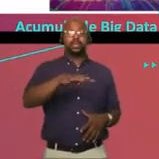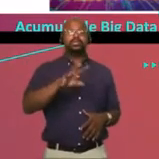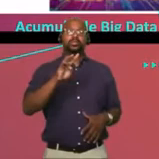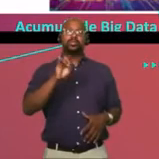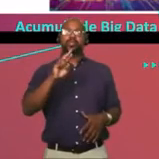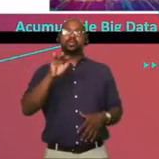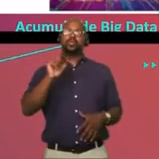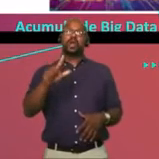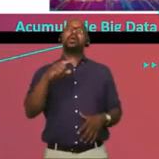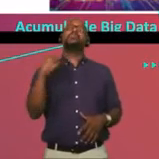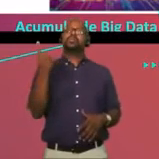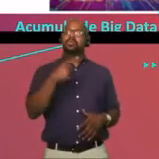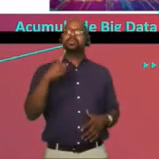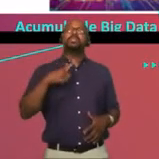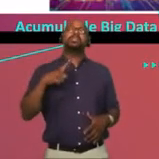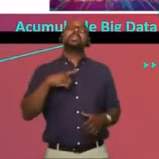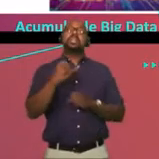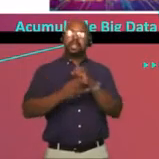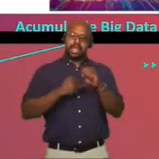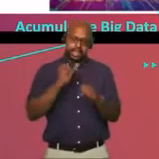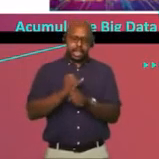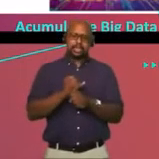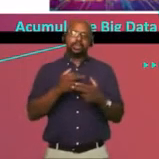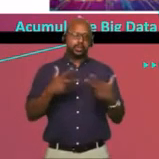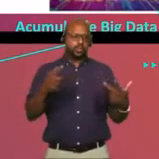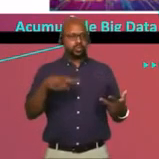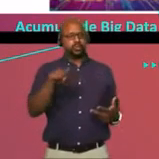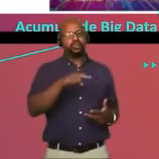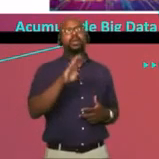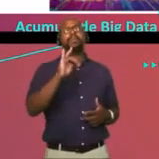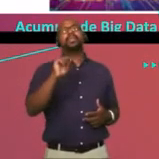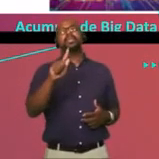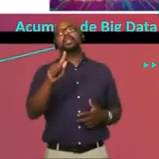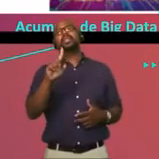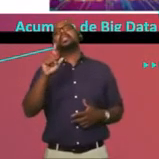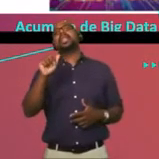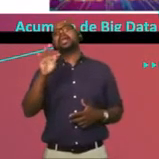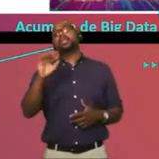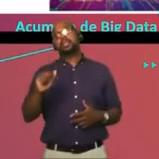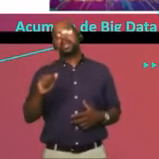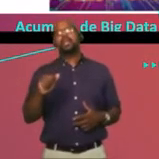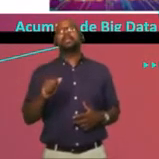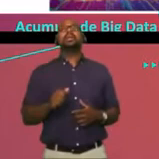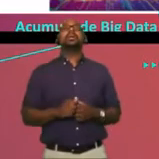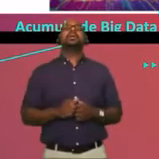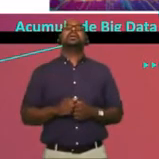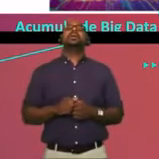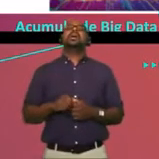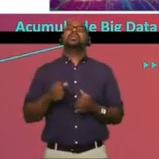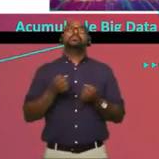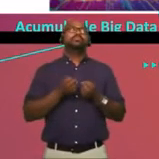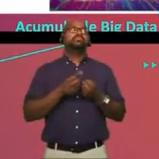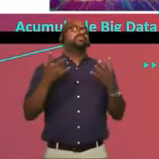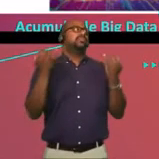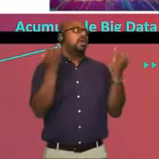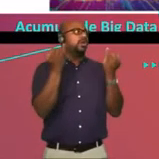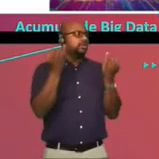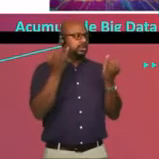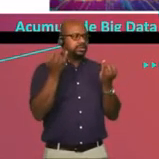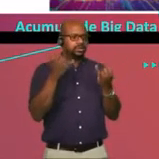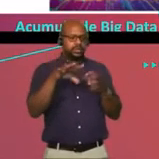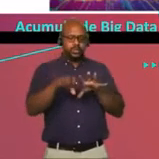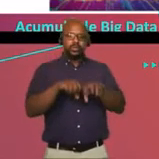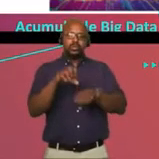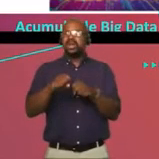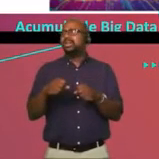Então nós vamos ter a internet das coisas o Big Data Ou seja a quantidade de informações que tá setor